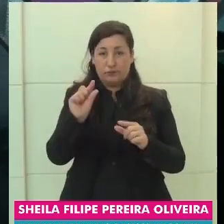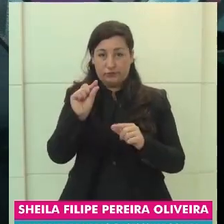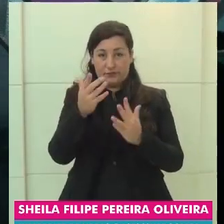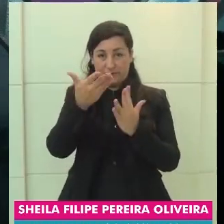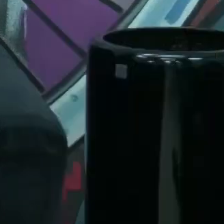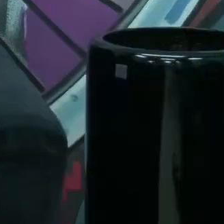saia daí!